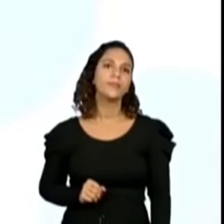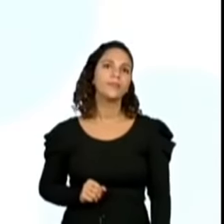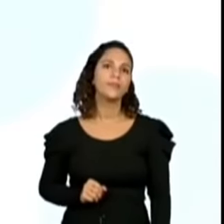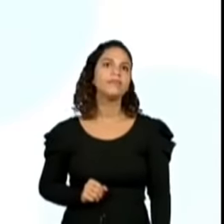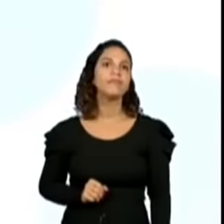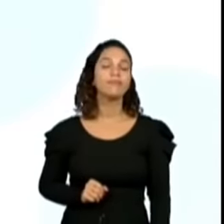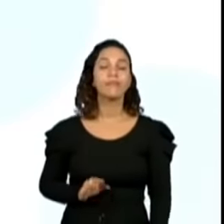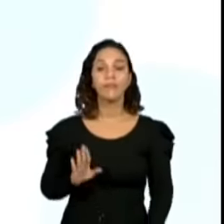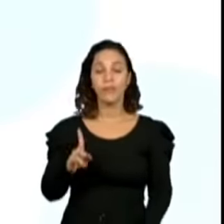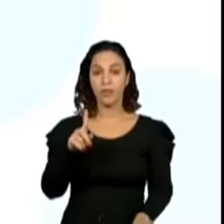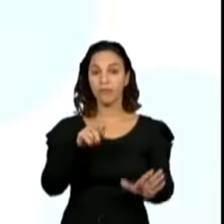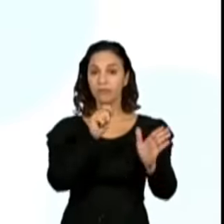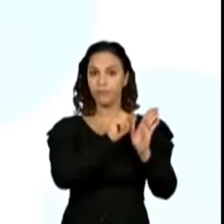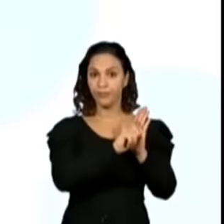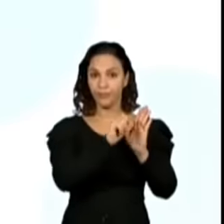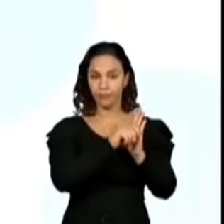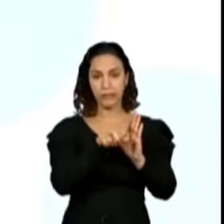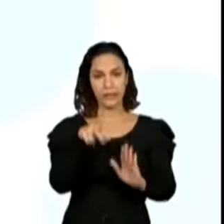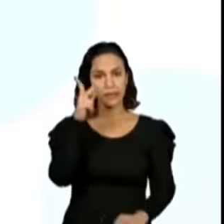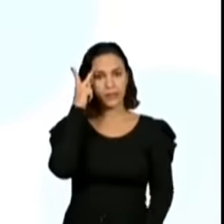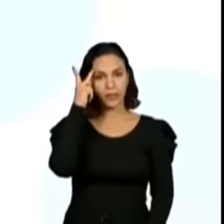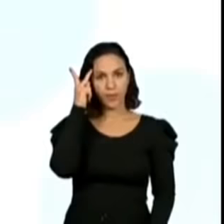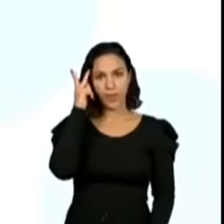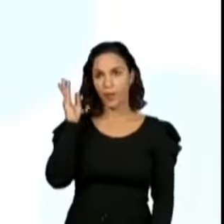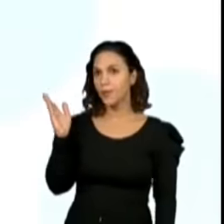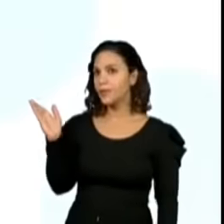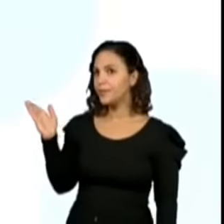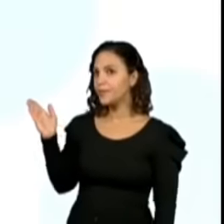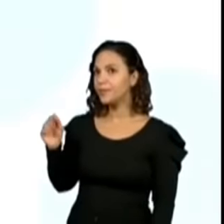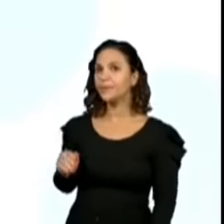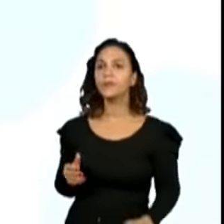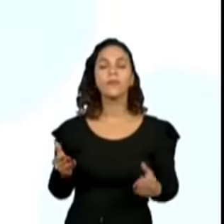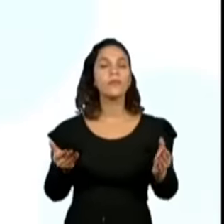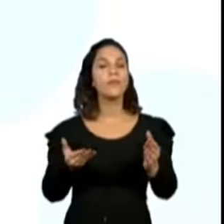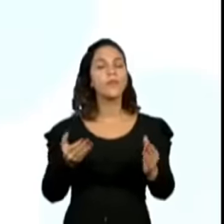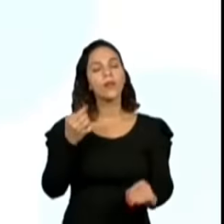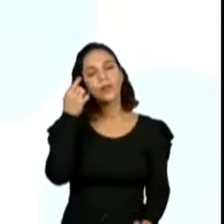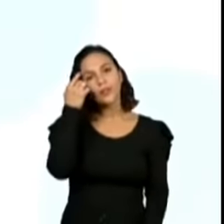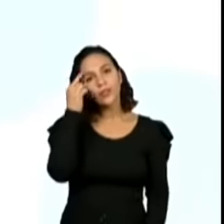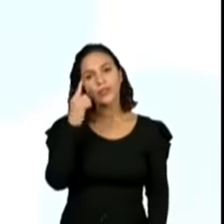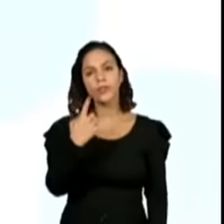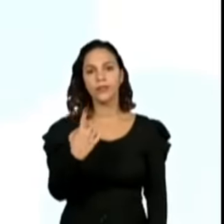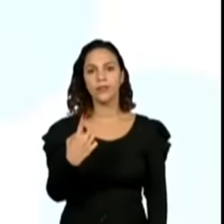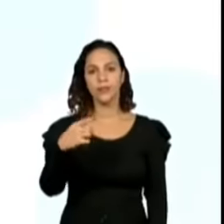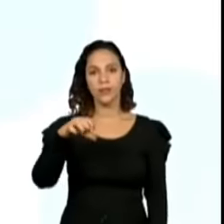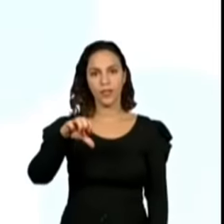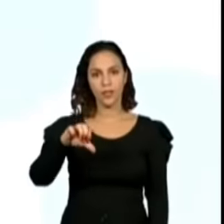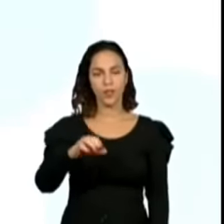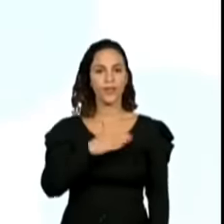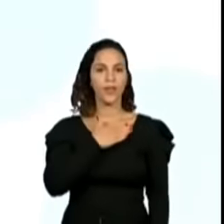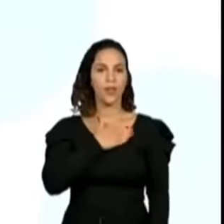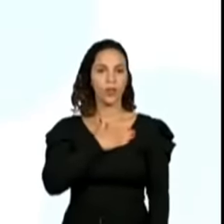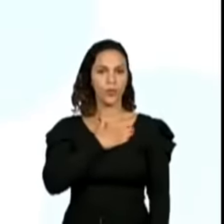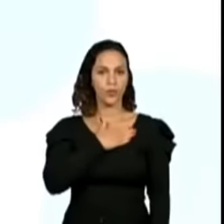Mas o registro aqui é na cidade de São Paulo. Hoje que é dia 19 de agosto. Sim.